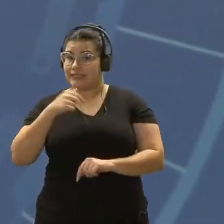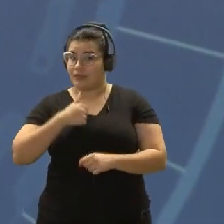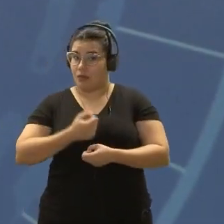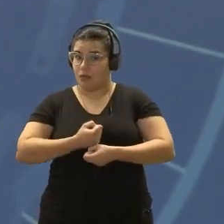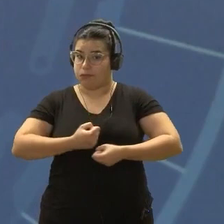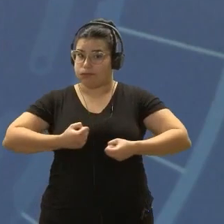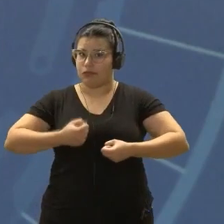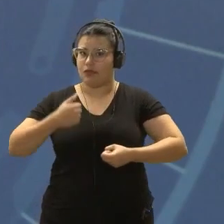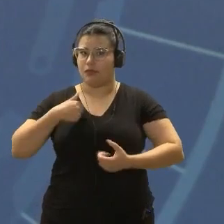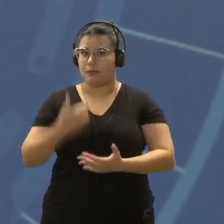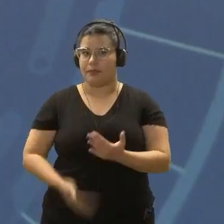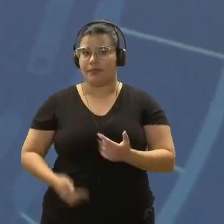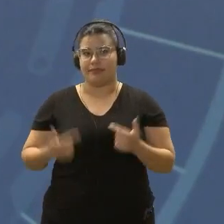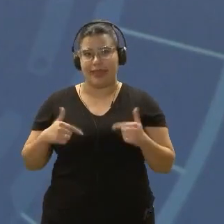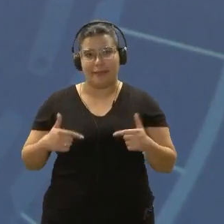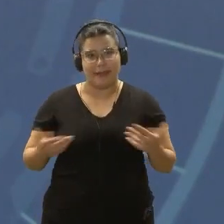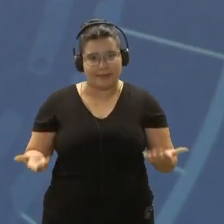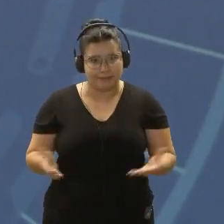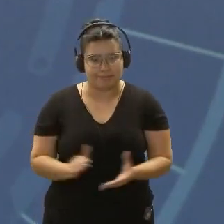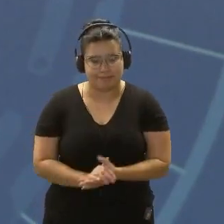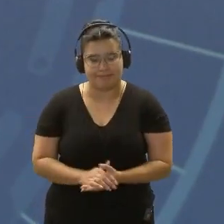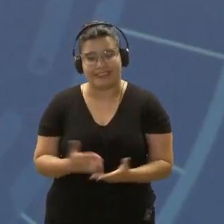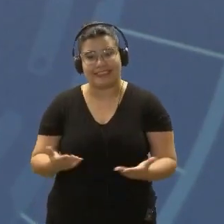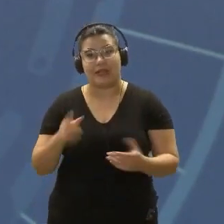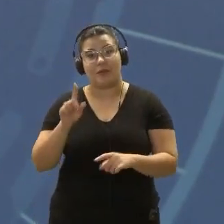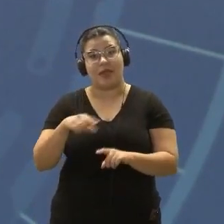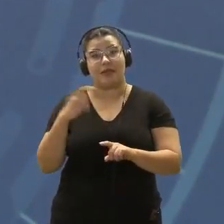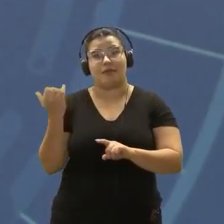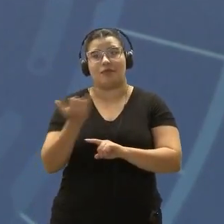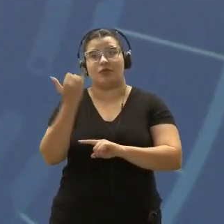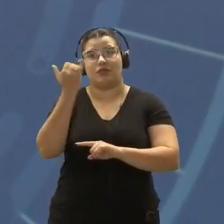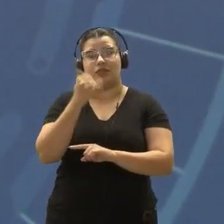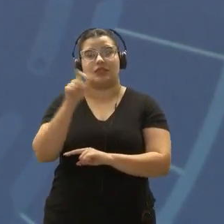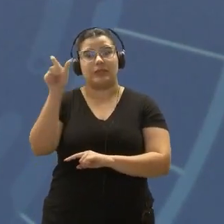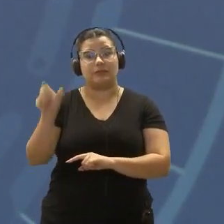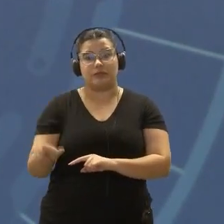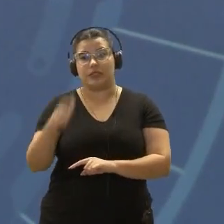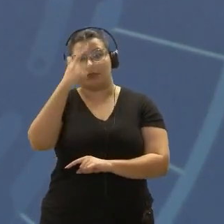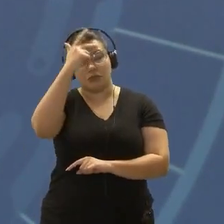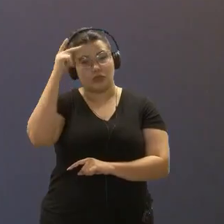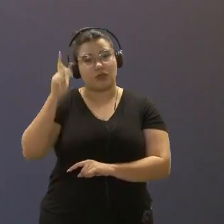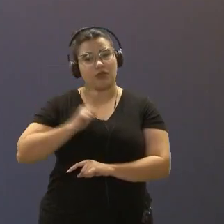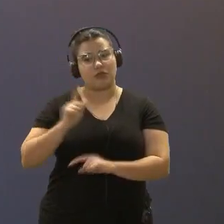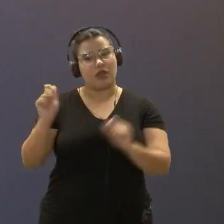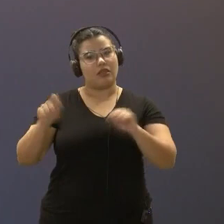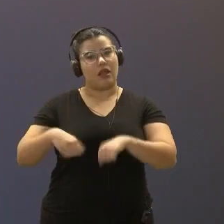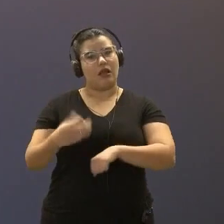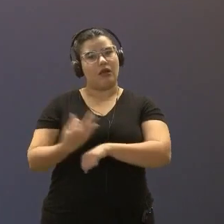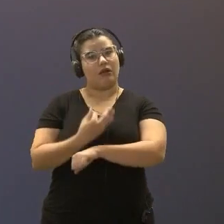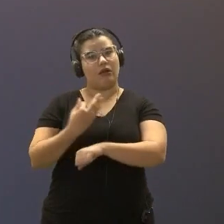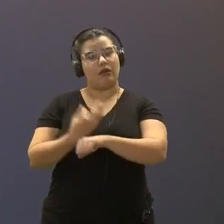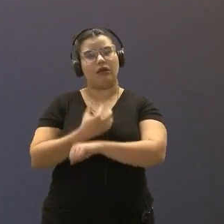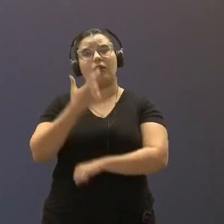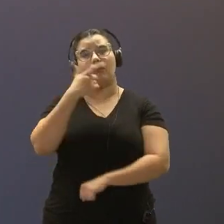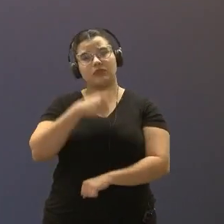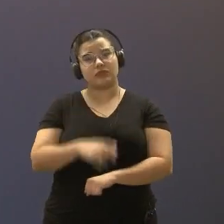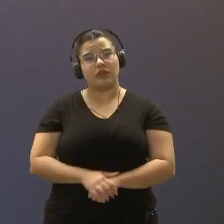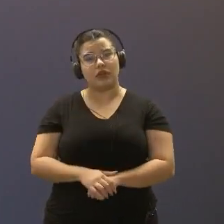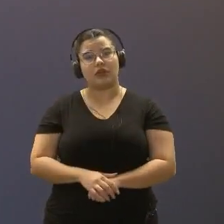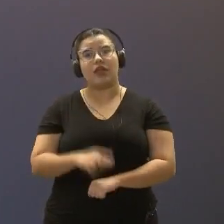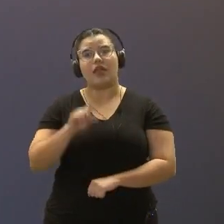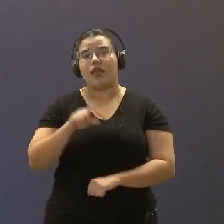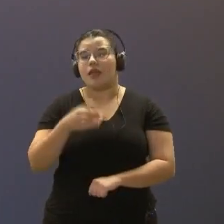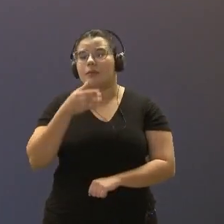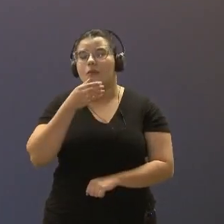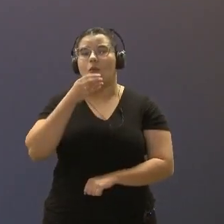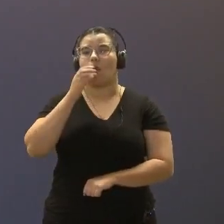Então eu acho fundamental. E esses pacientes toleram muito bem. né? E é uma suplementação